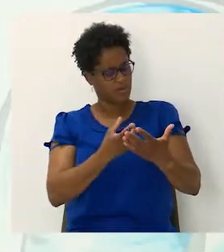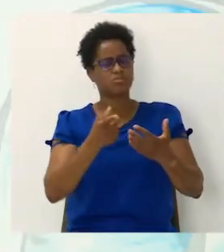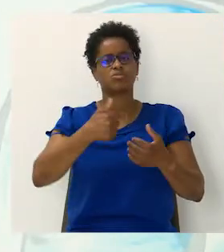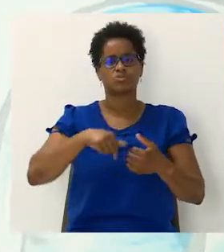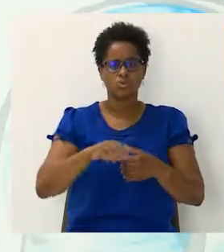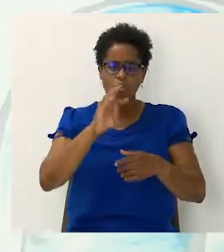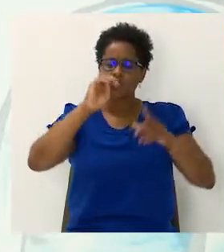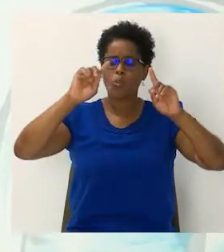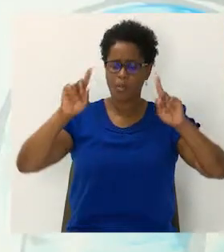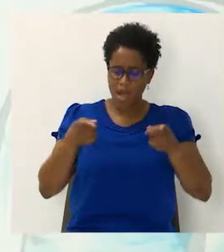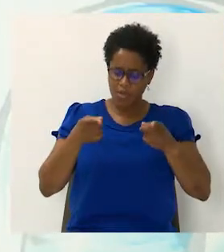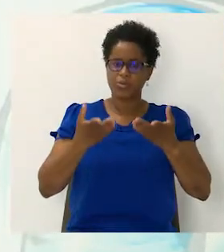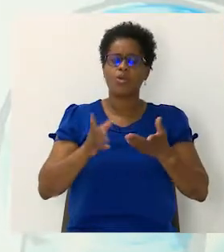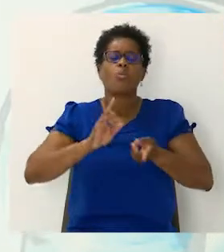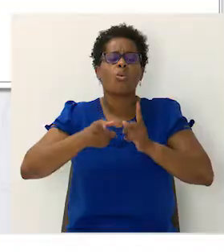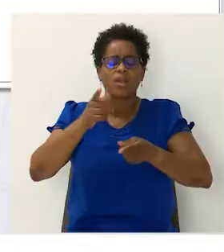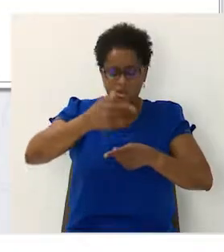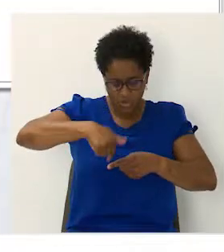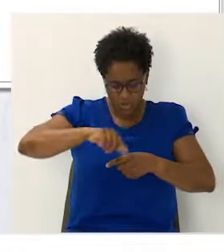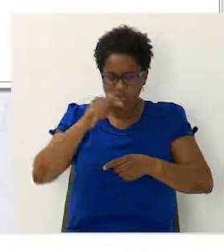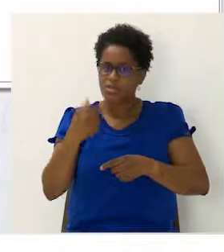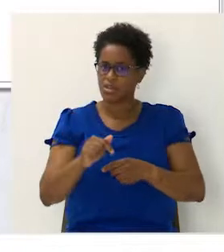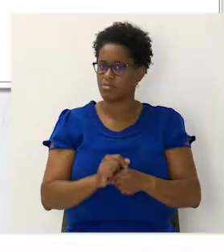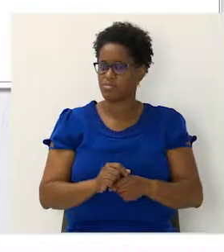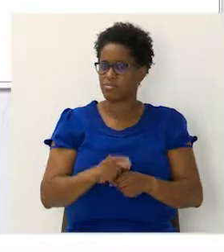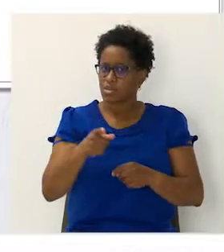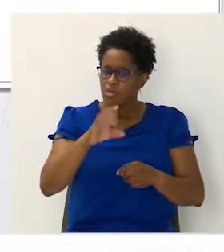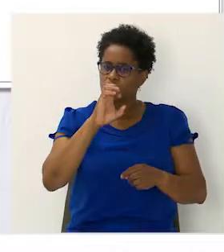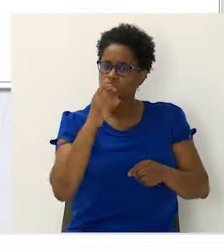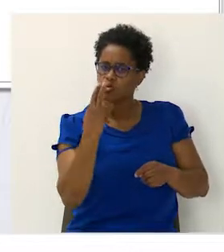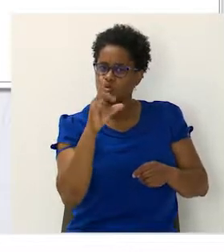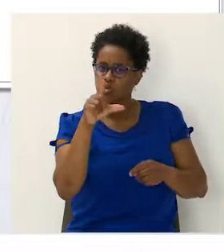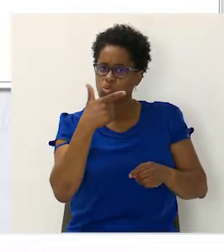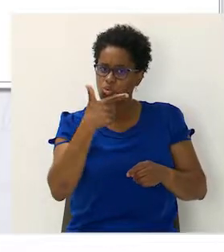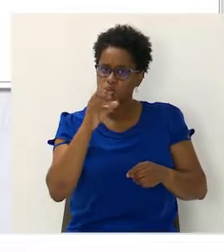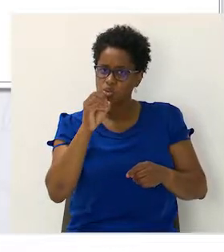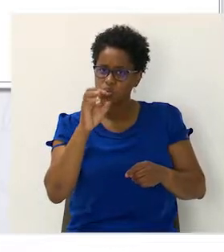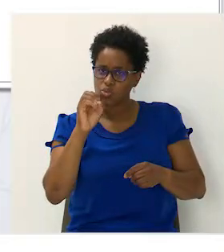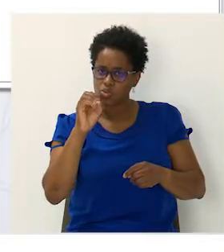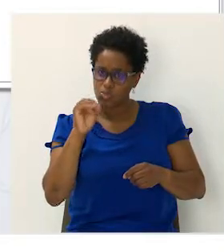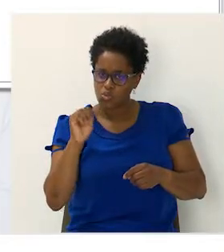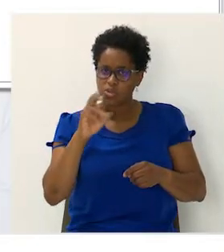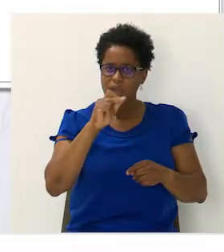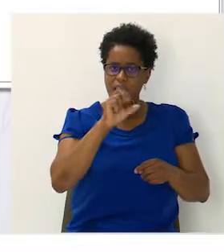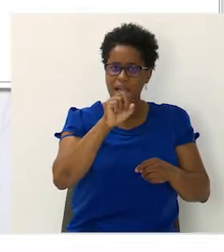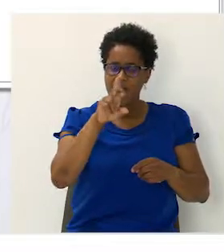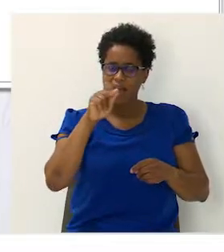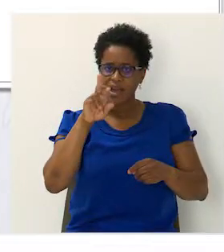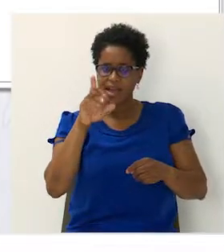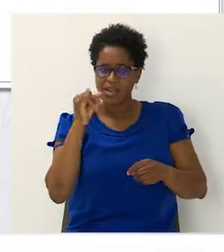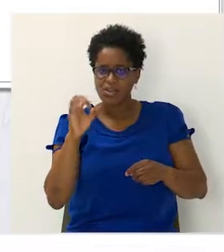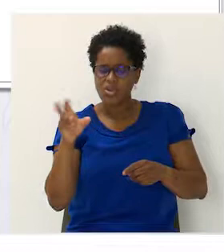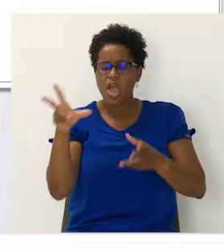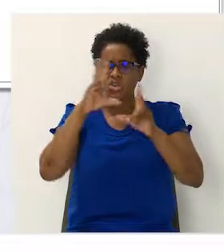o sumário, o que é que temos? Temos os cultos agrários e as novas formas